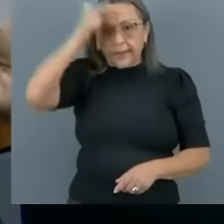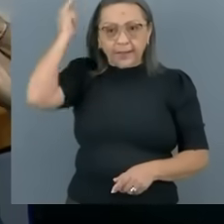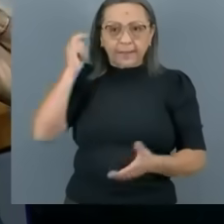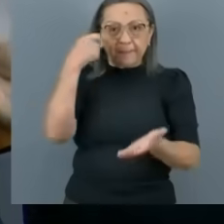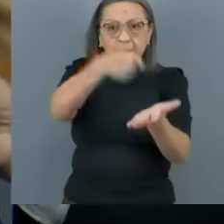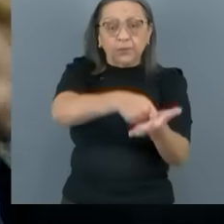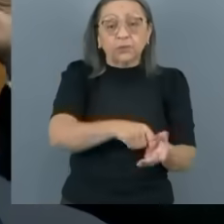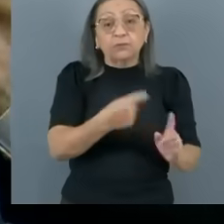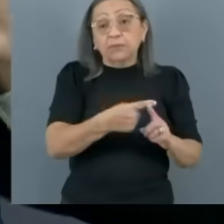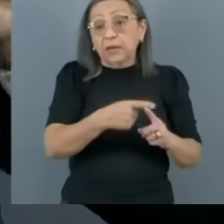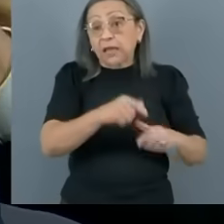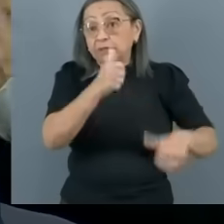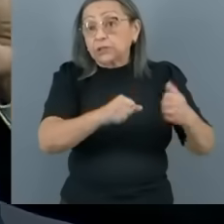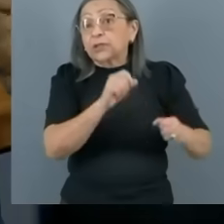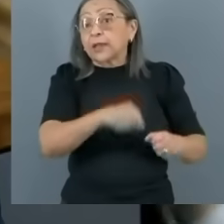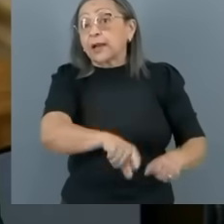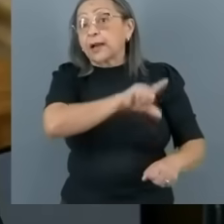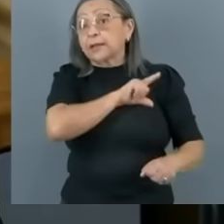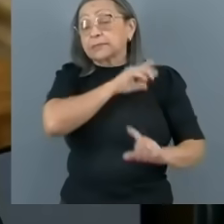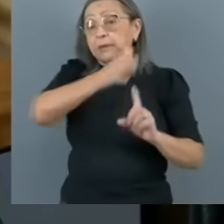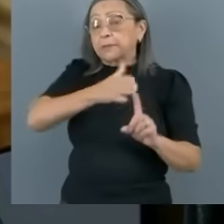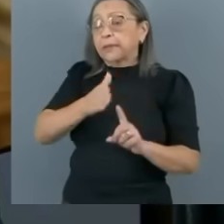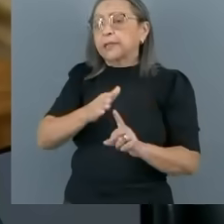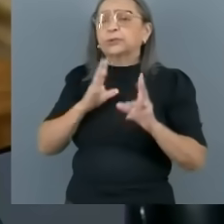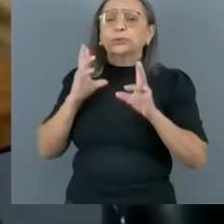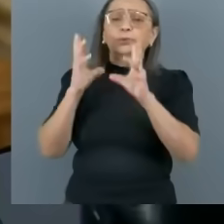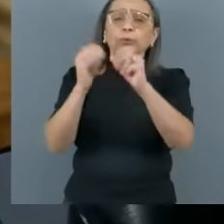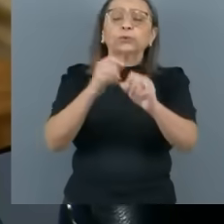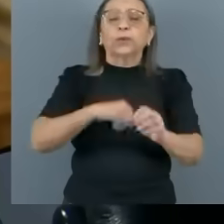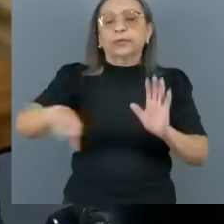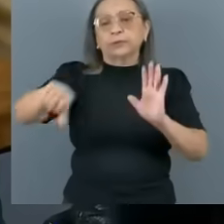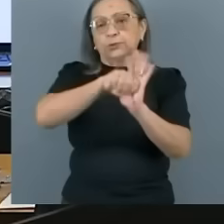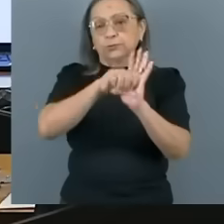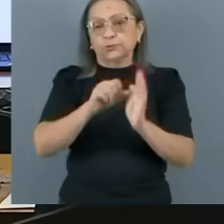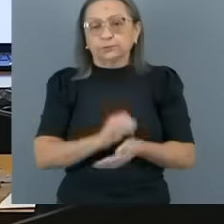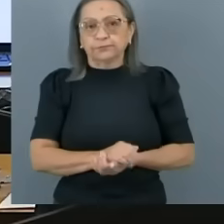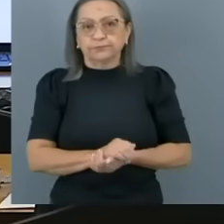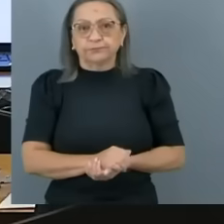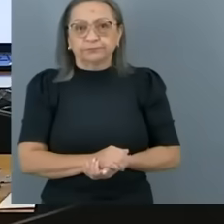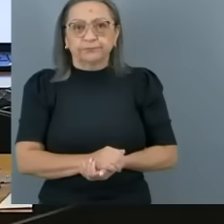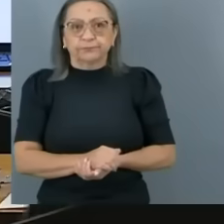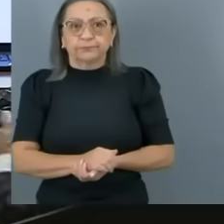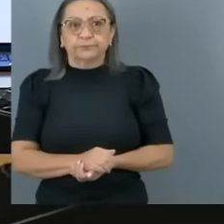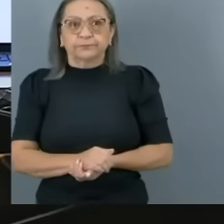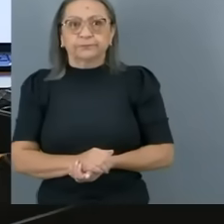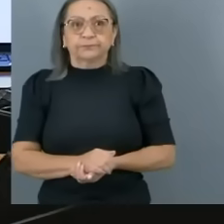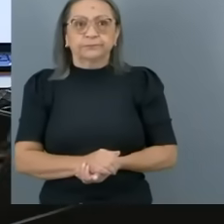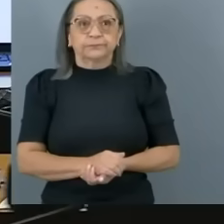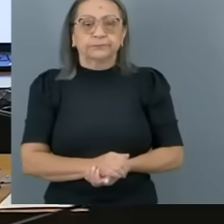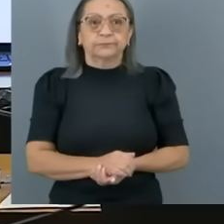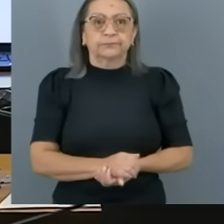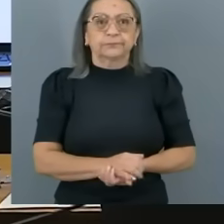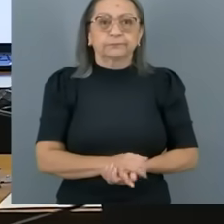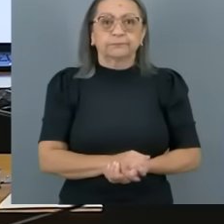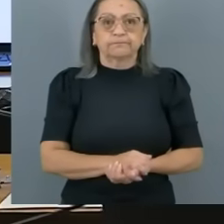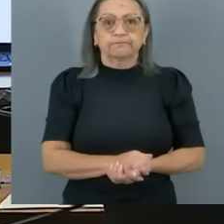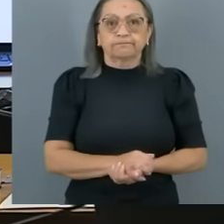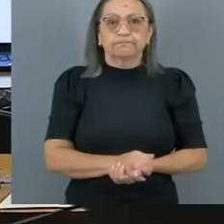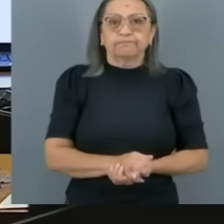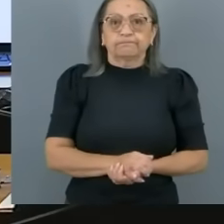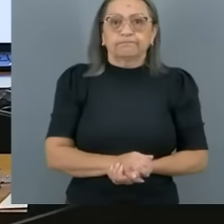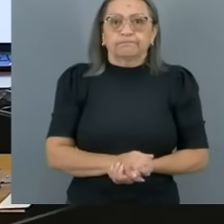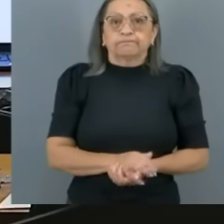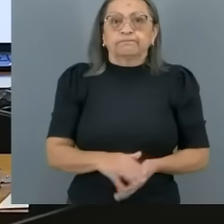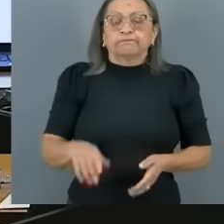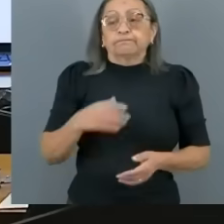quem me antecedeu, ambos são criminosos. Só para ficar nesses dois Pois não, exemplos. excelência. Obrigado, senhor presidente. Por favor, senhor Gilberto, e o